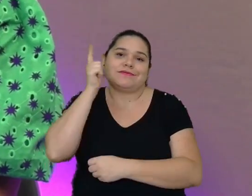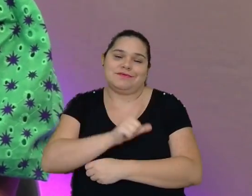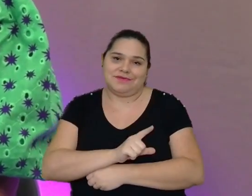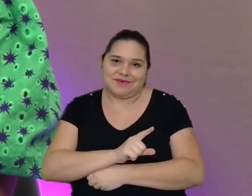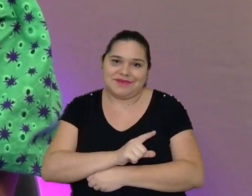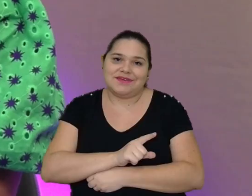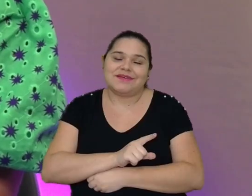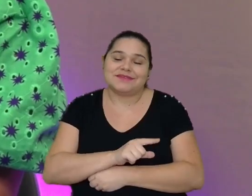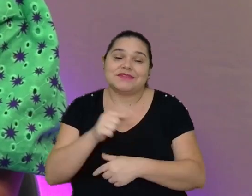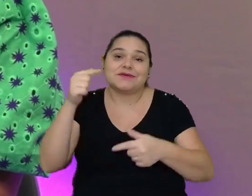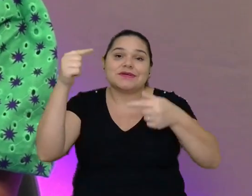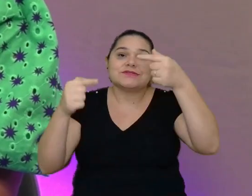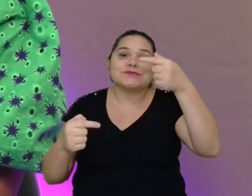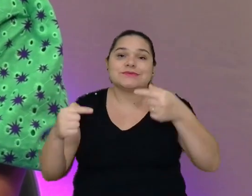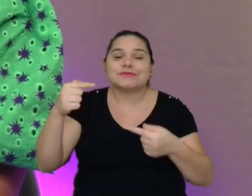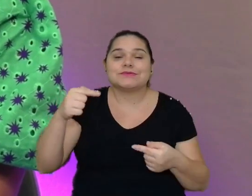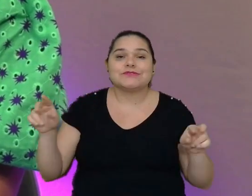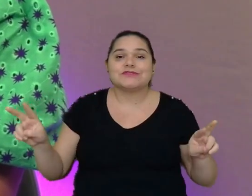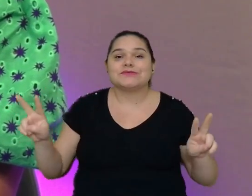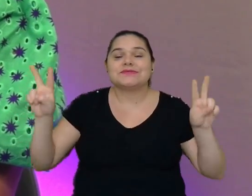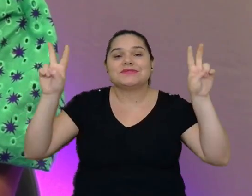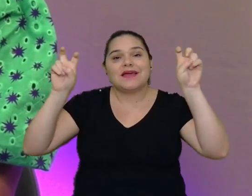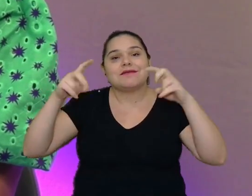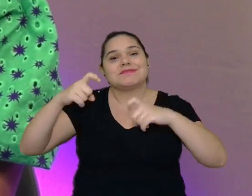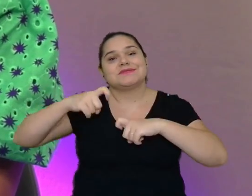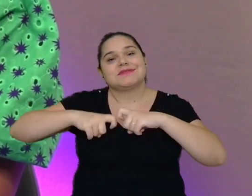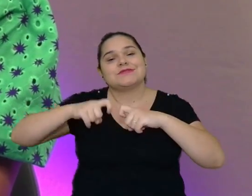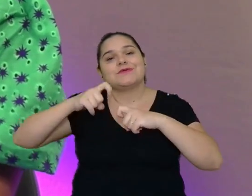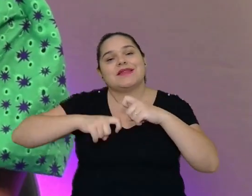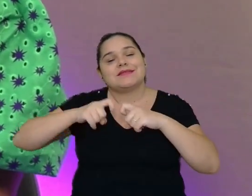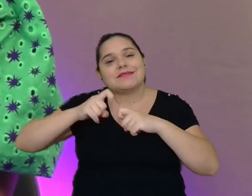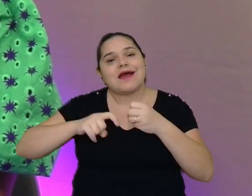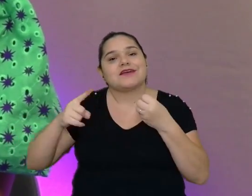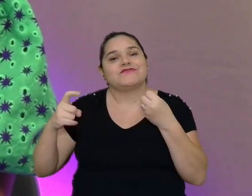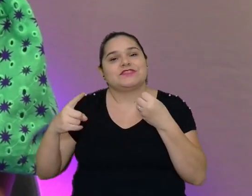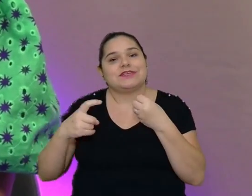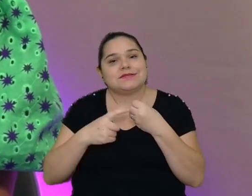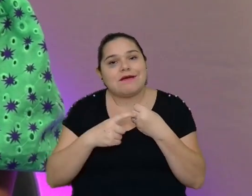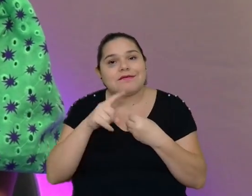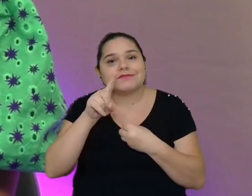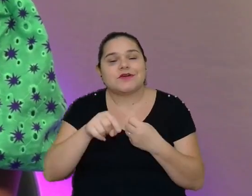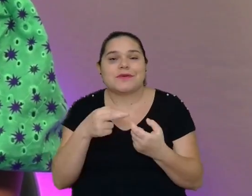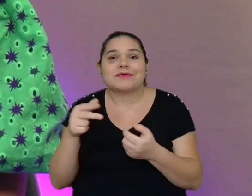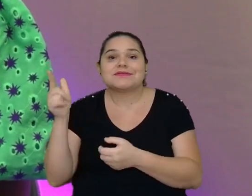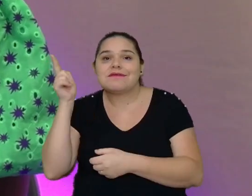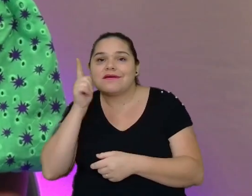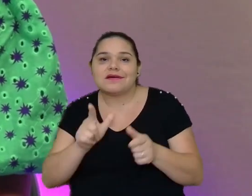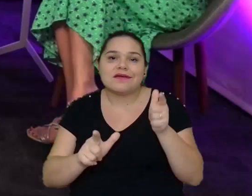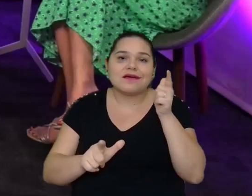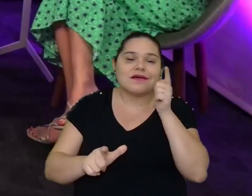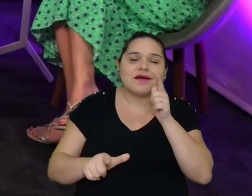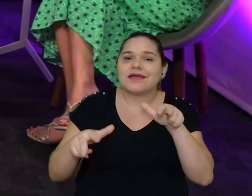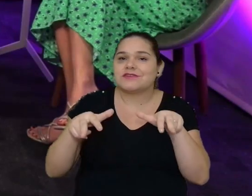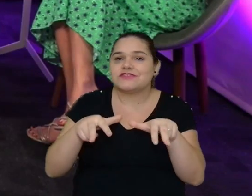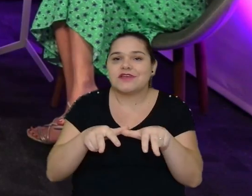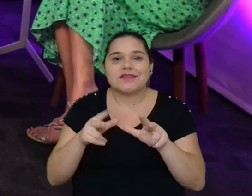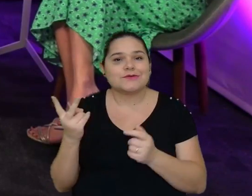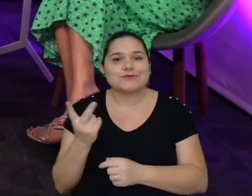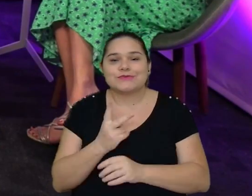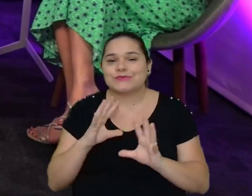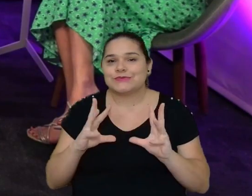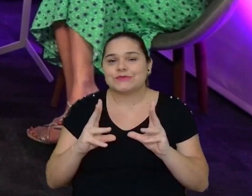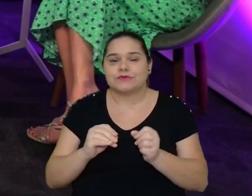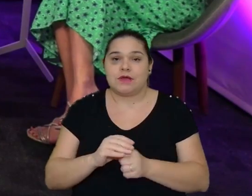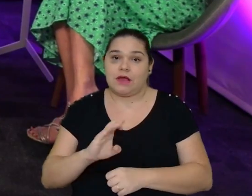de sexualidade, desses assuntos, da fertilidade, é um ganha-ganha, acho que para todos os gêneros, né? Claro que tem uma mulher no